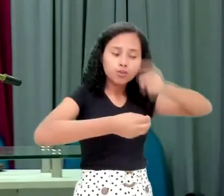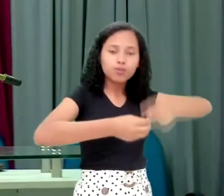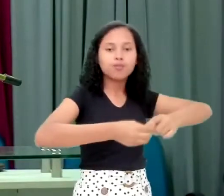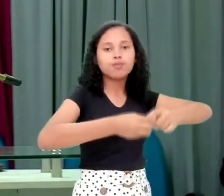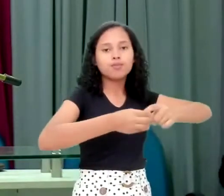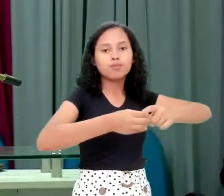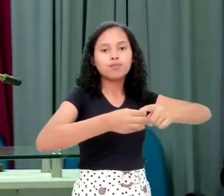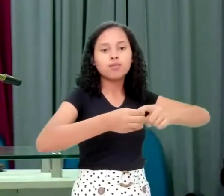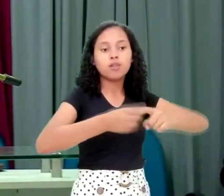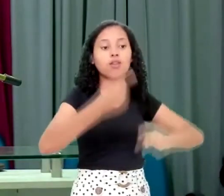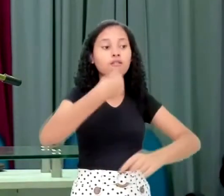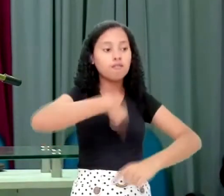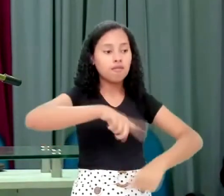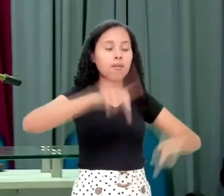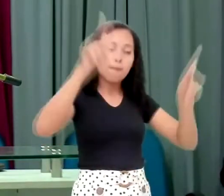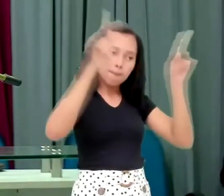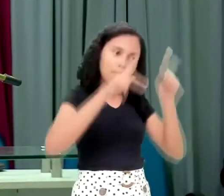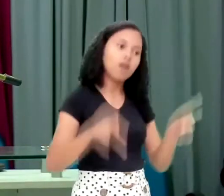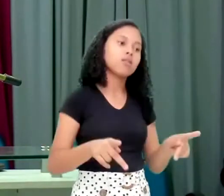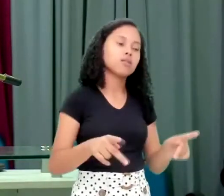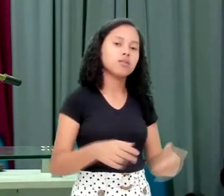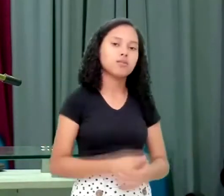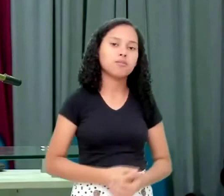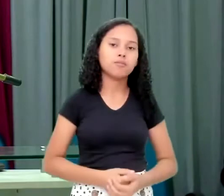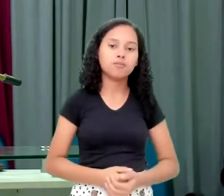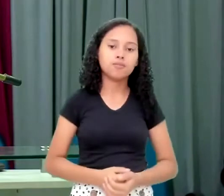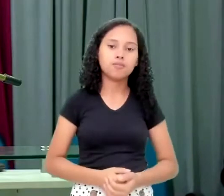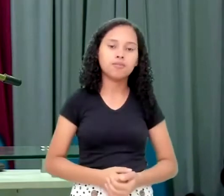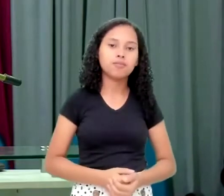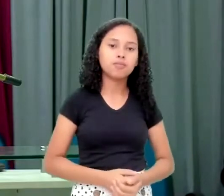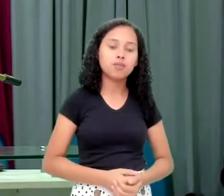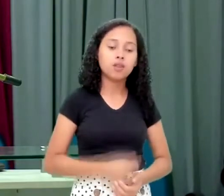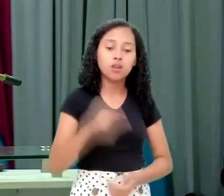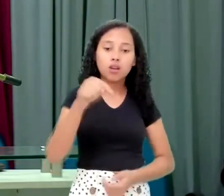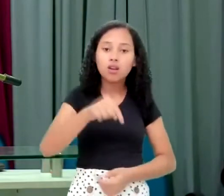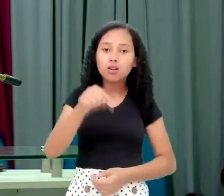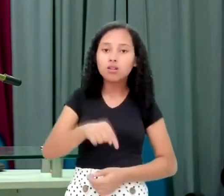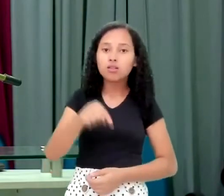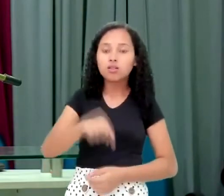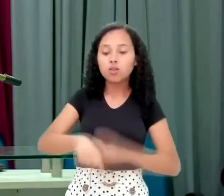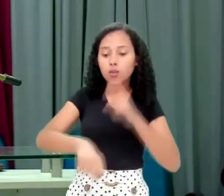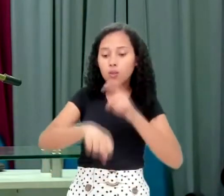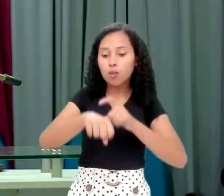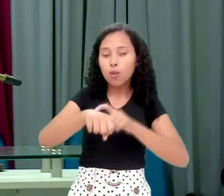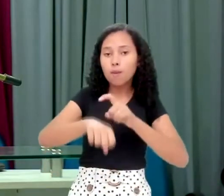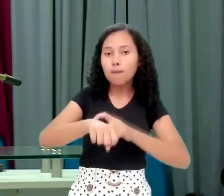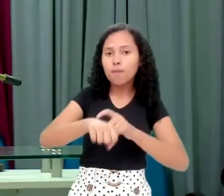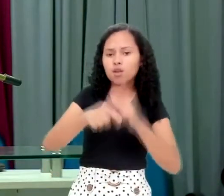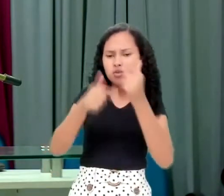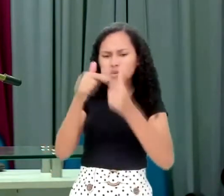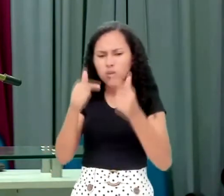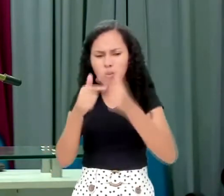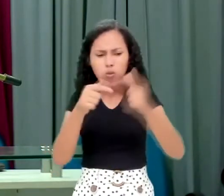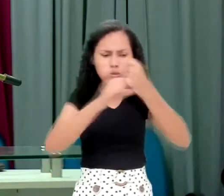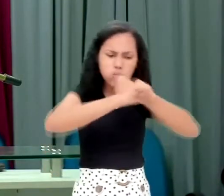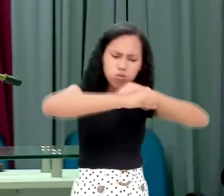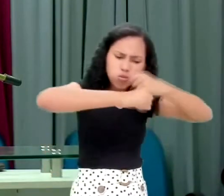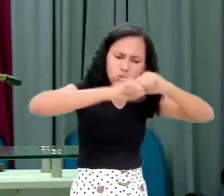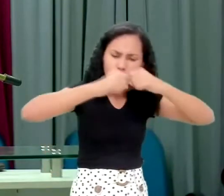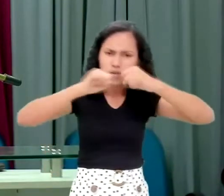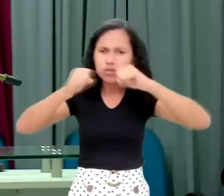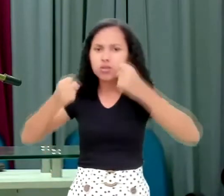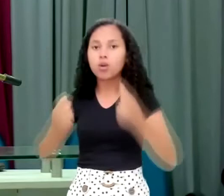agora vai em paz, aleluia. Olha, irmãos, isso aqui é na hora do problema maior que houver contra a